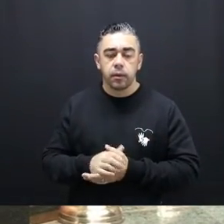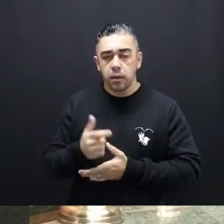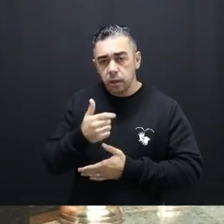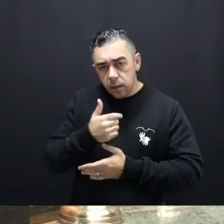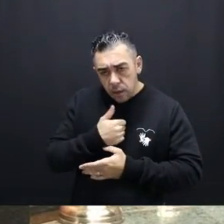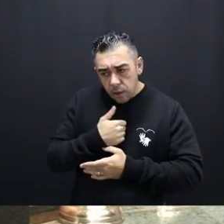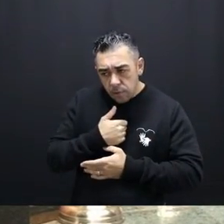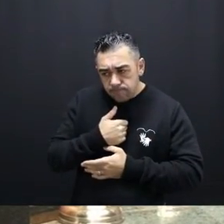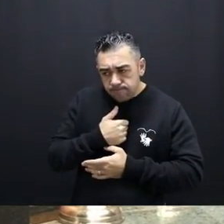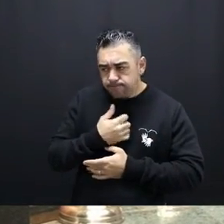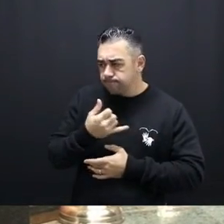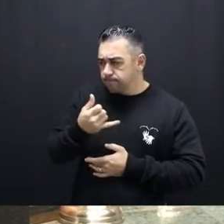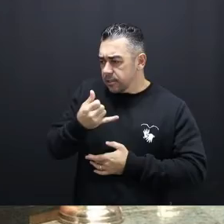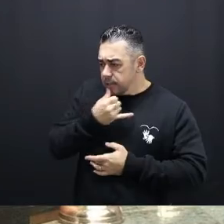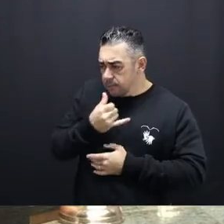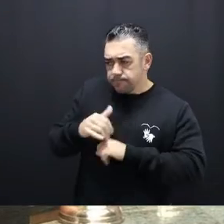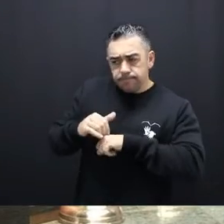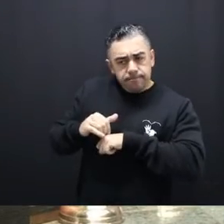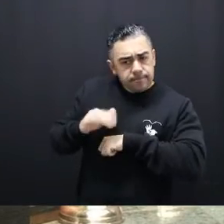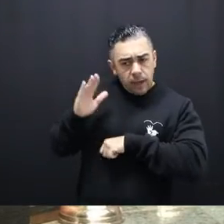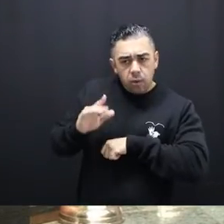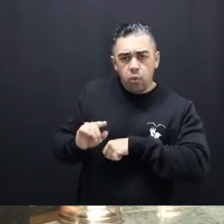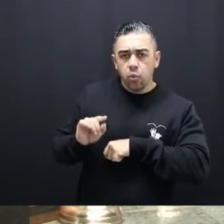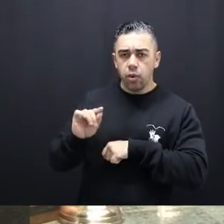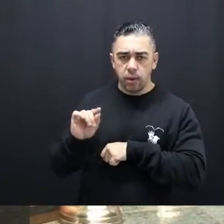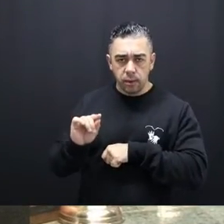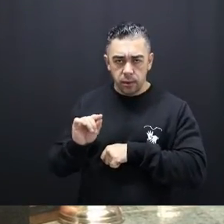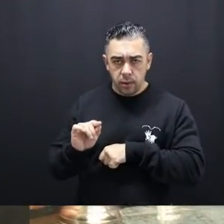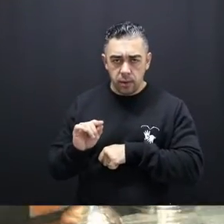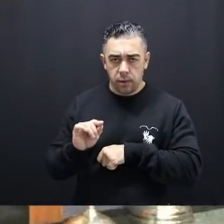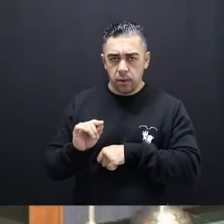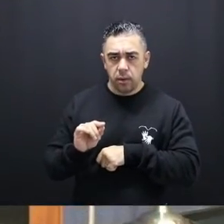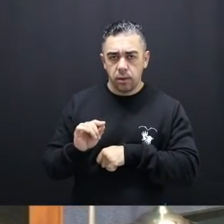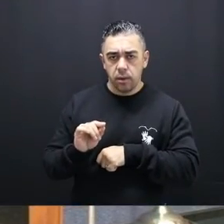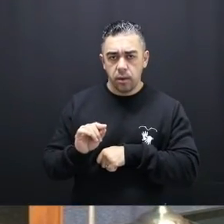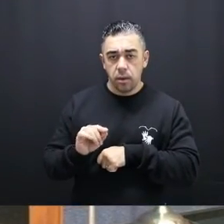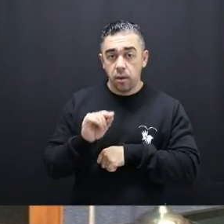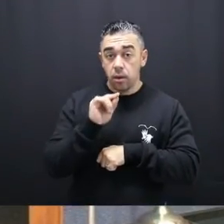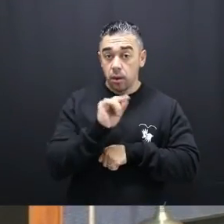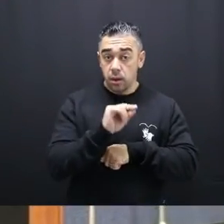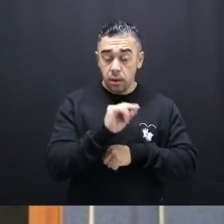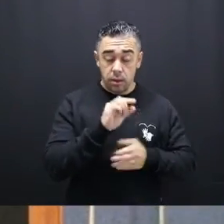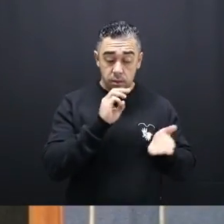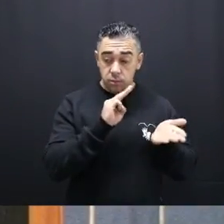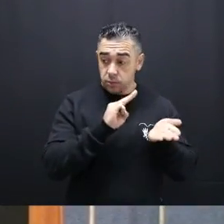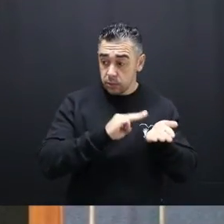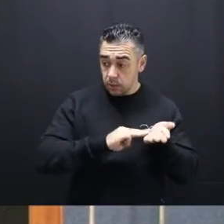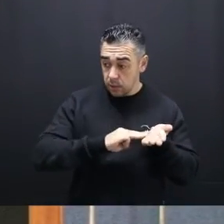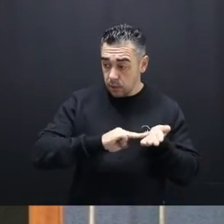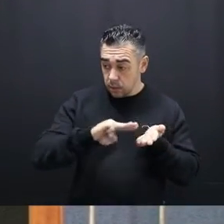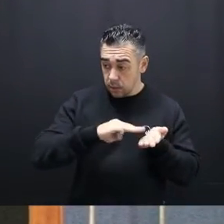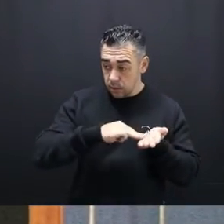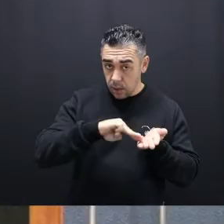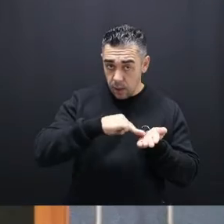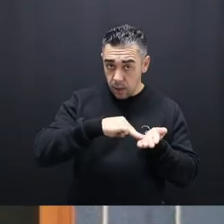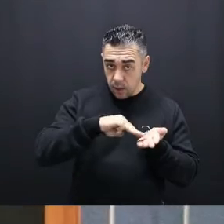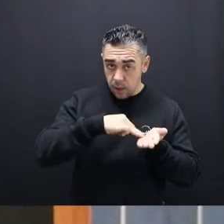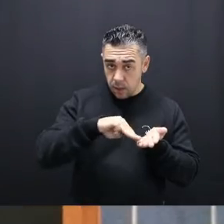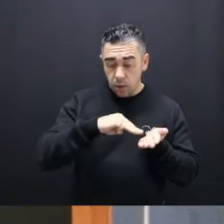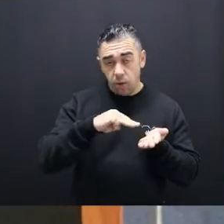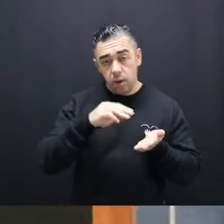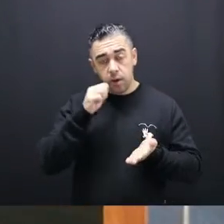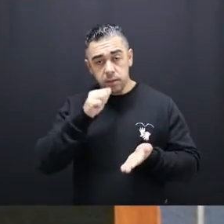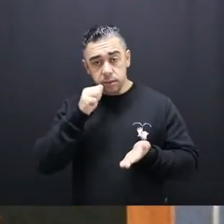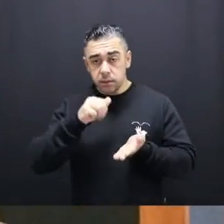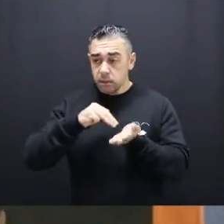muito mais triste Nobre vereadora é quando o secretário a secretária joga